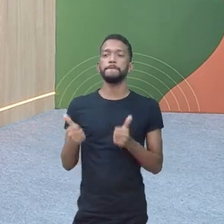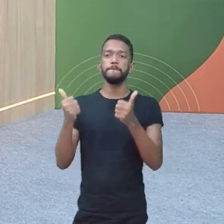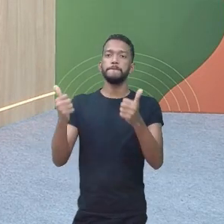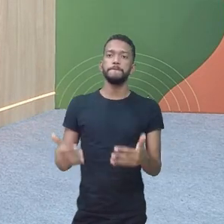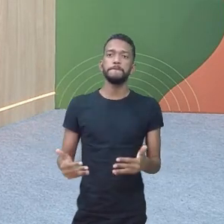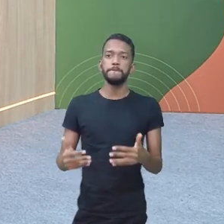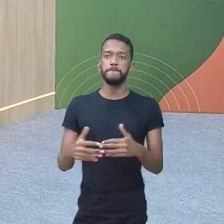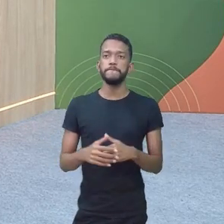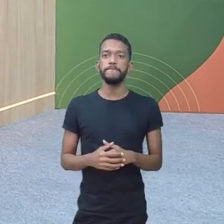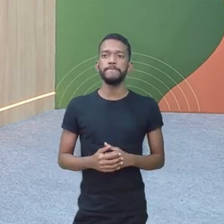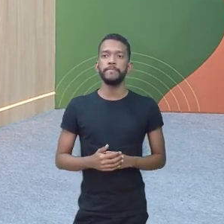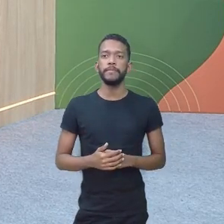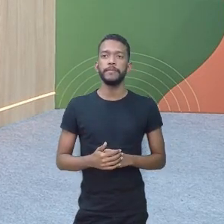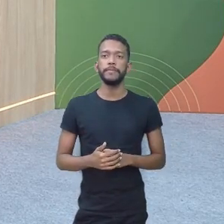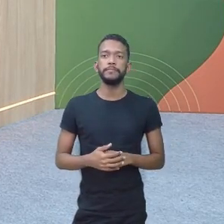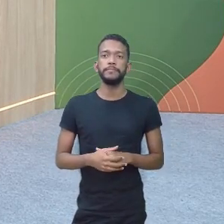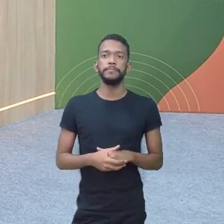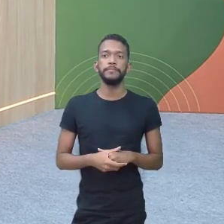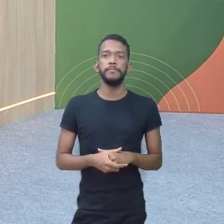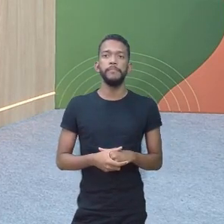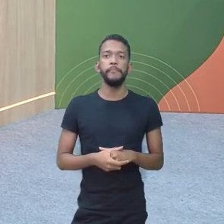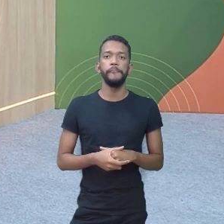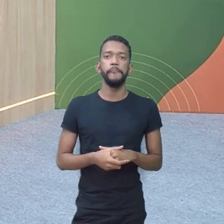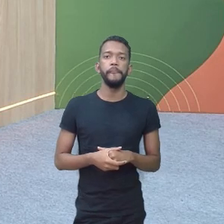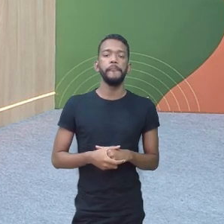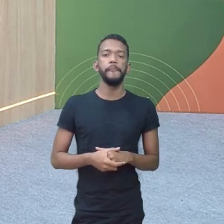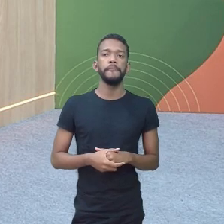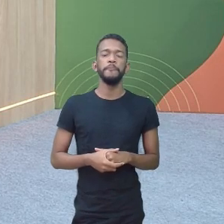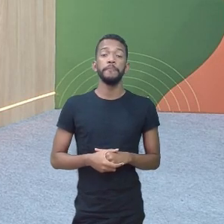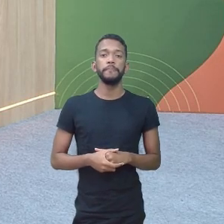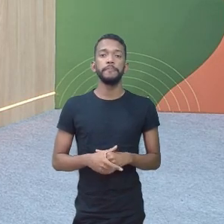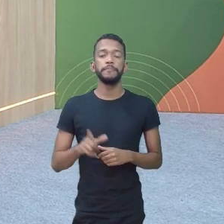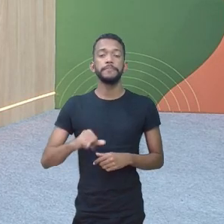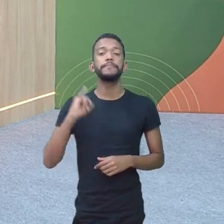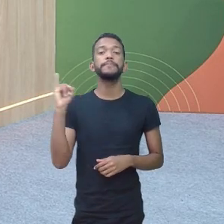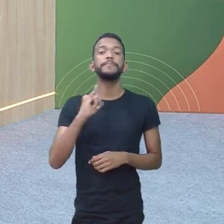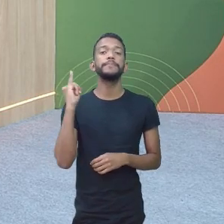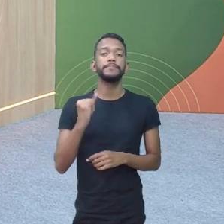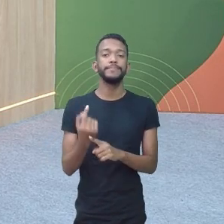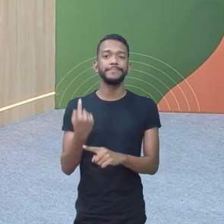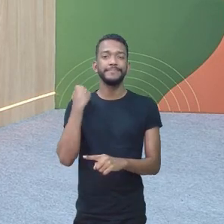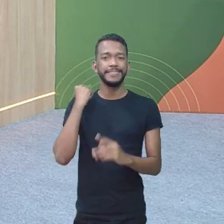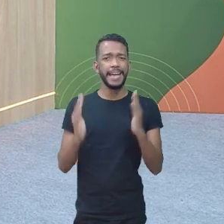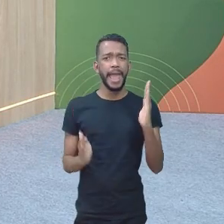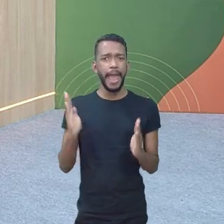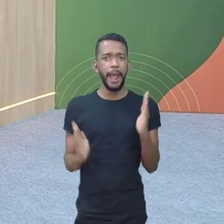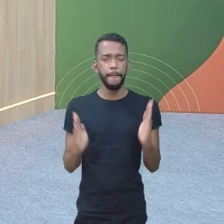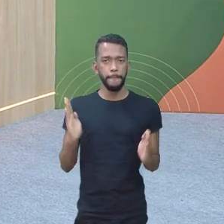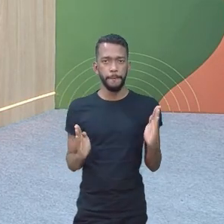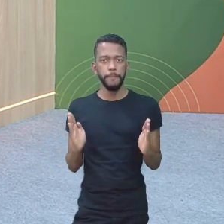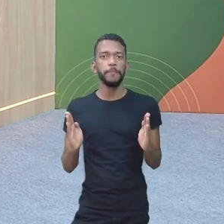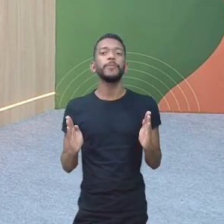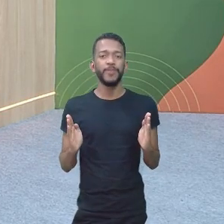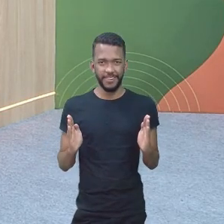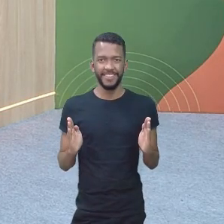a isso, mas foi extremamente importante naquela época